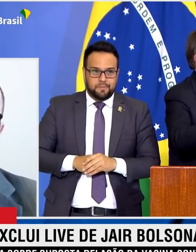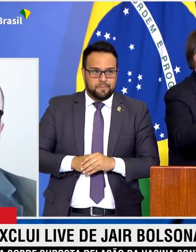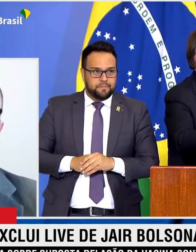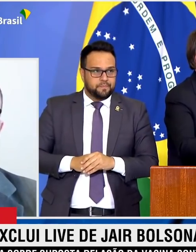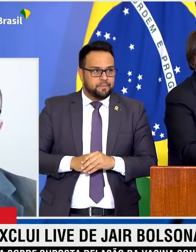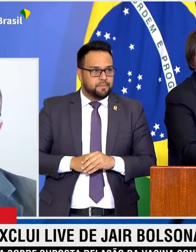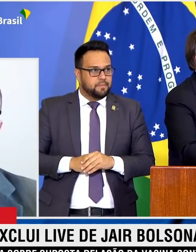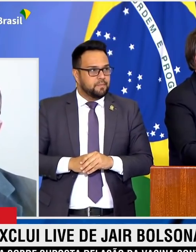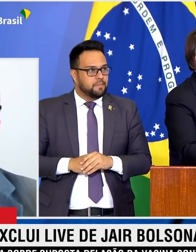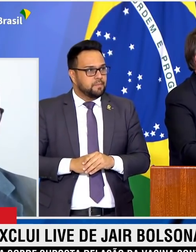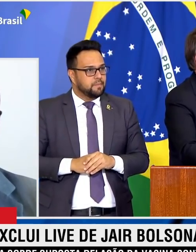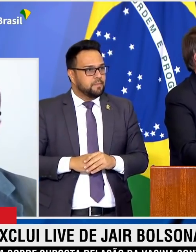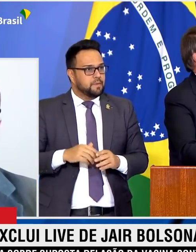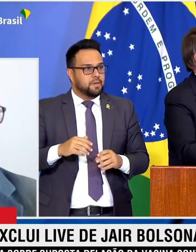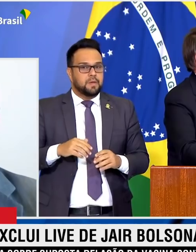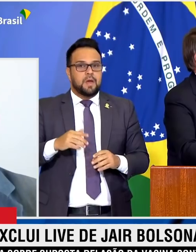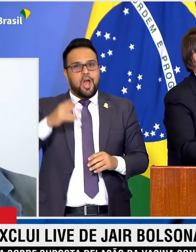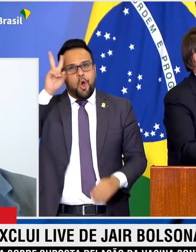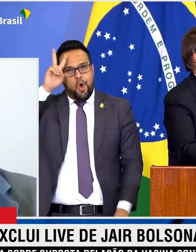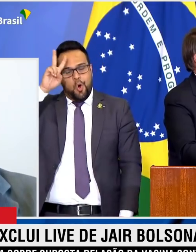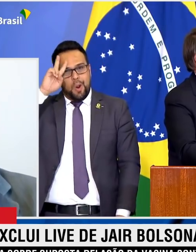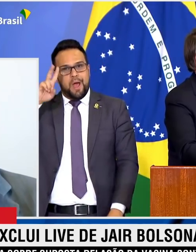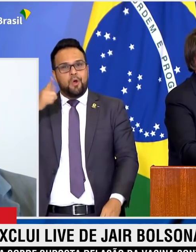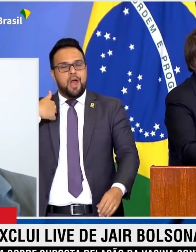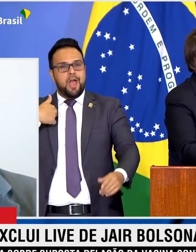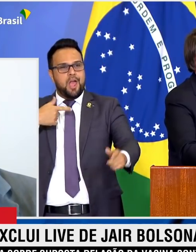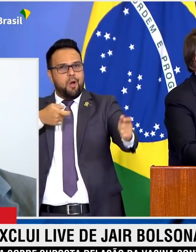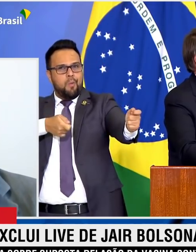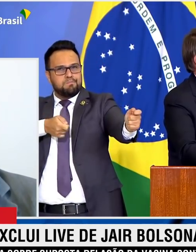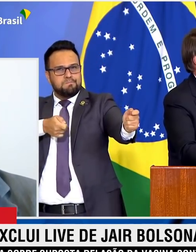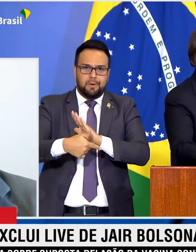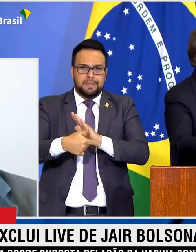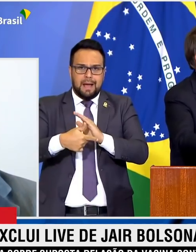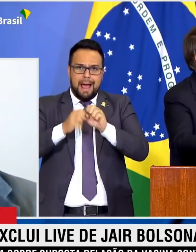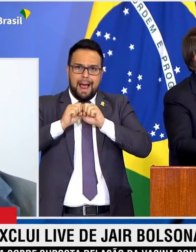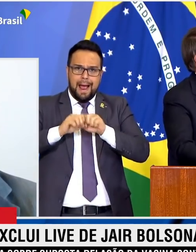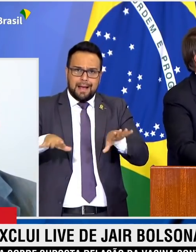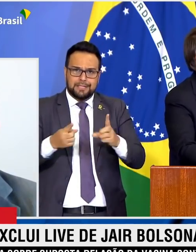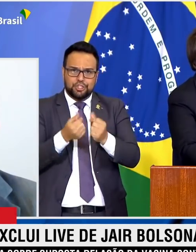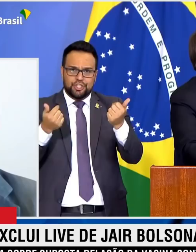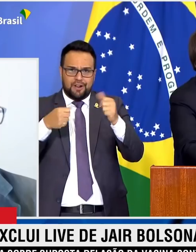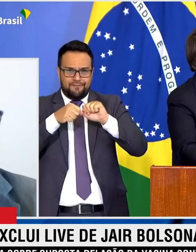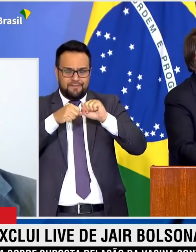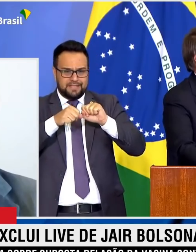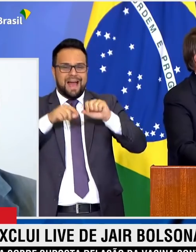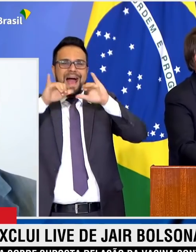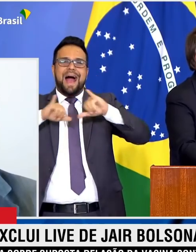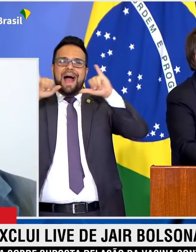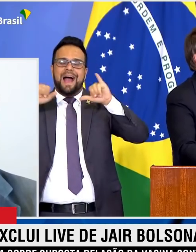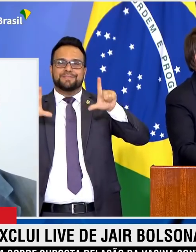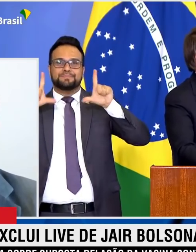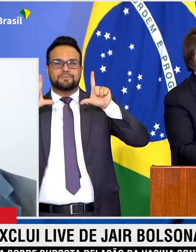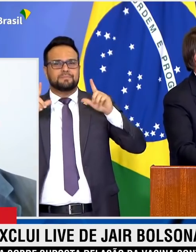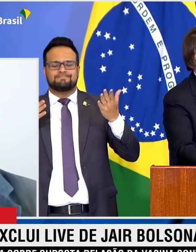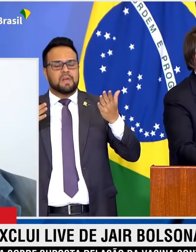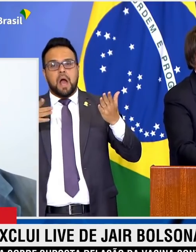sempre o país a melhor no seu sucessor independente aí da sua linha ideológica e parece que